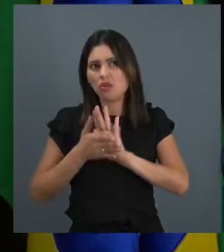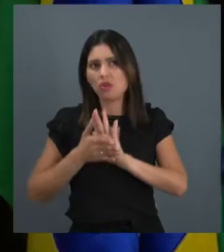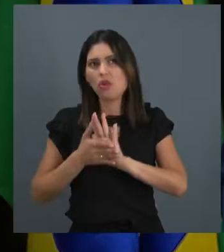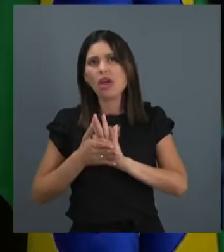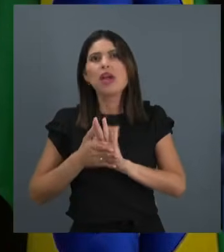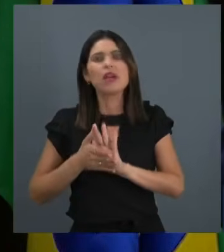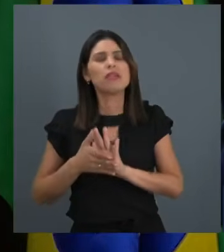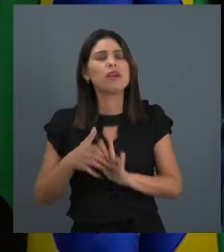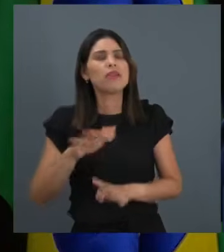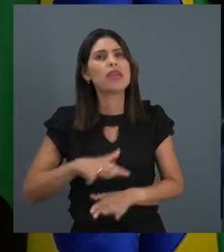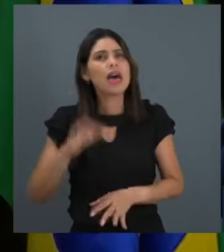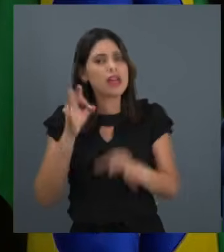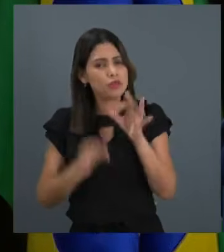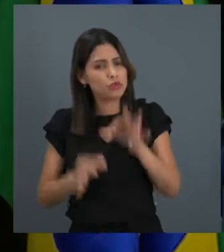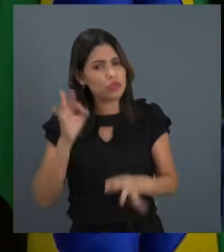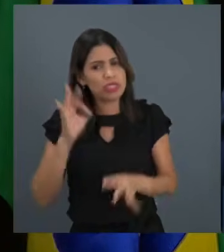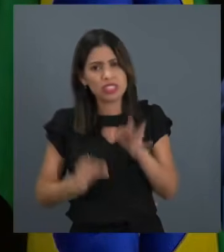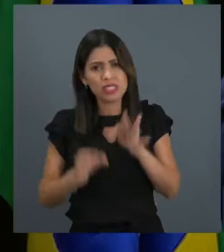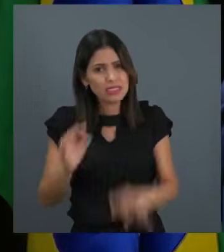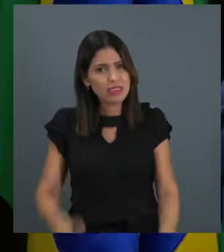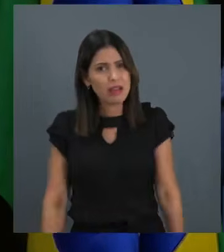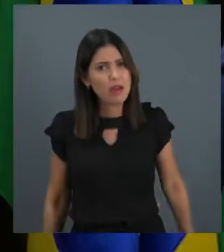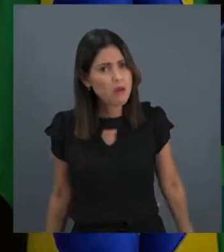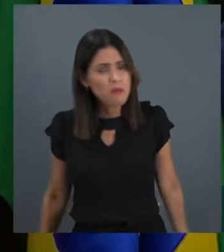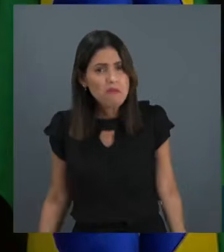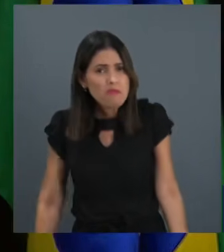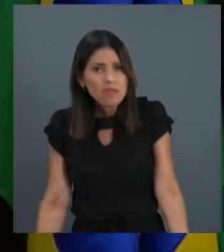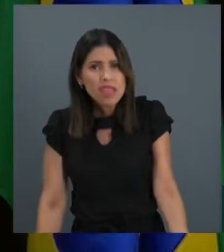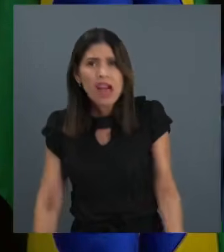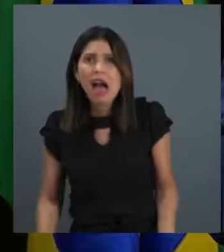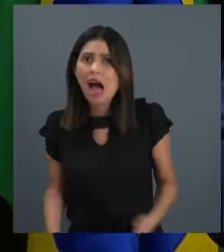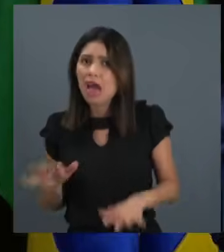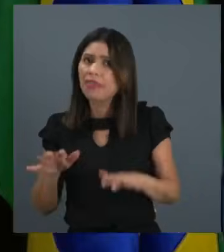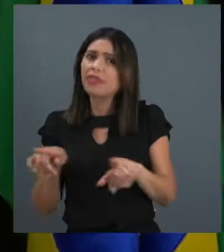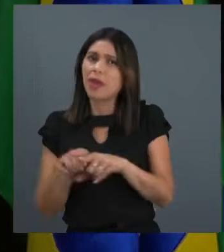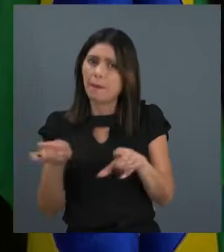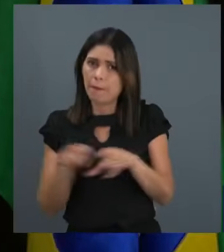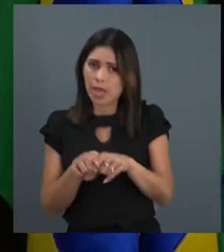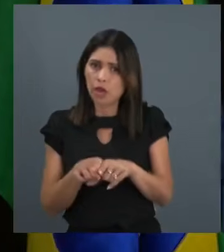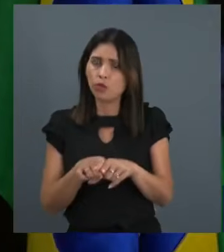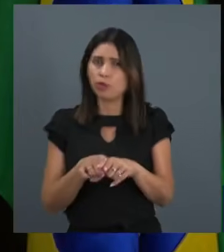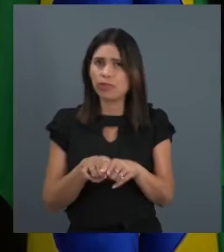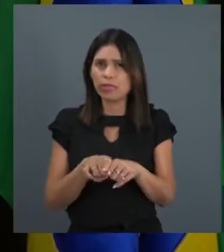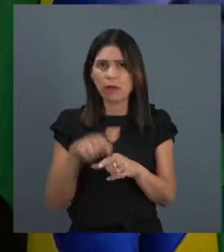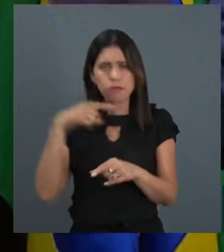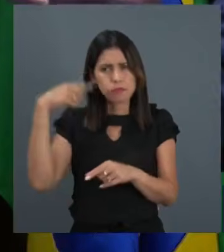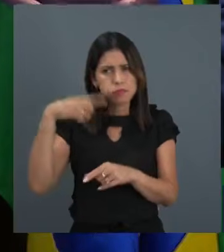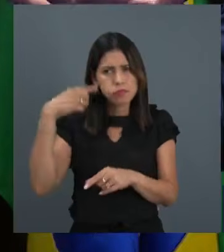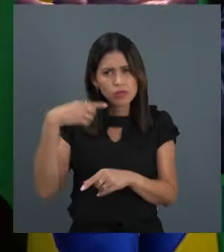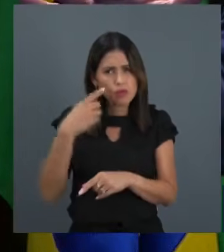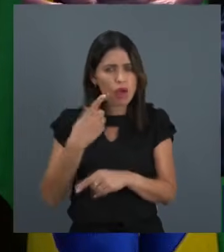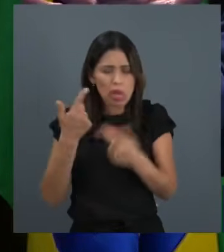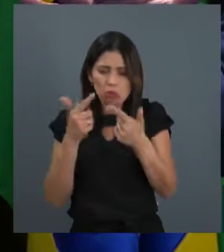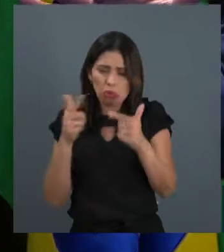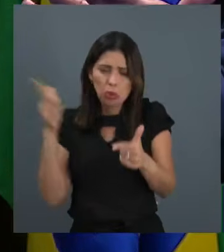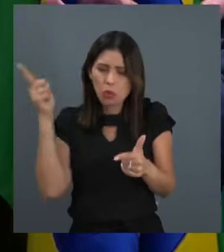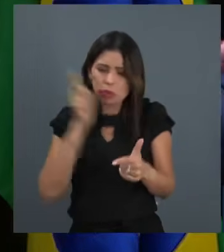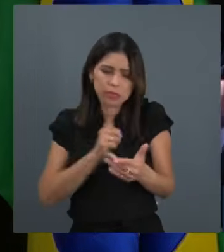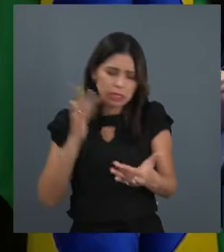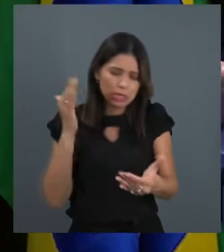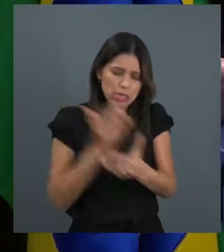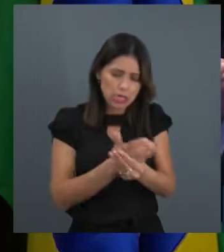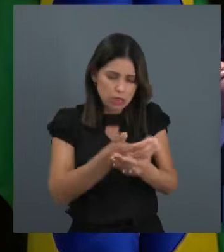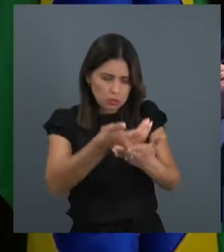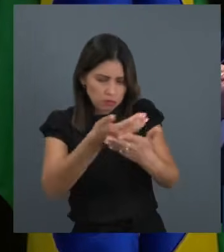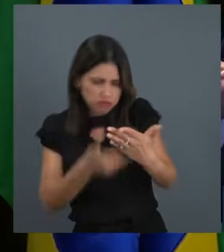dupla jurisdição, sem, muitas vezes, seus advogados não terem acesso aos autos. Uma vergonha completa o que está acontecendo